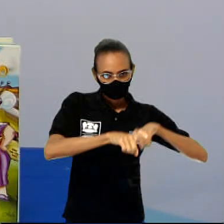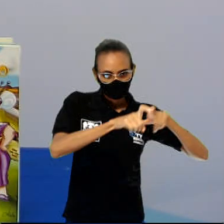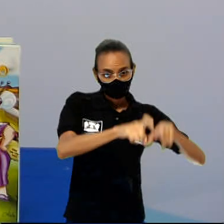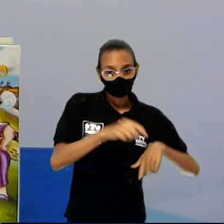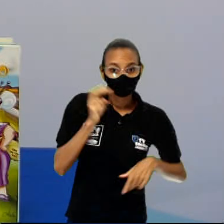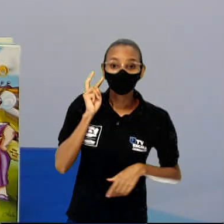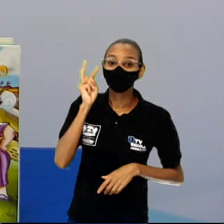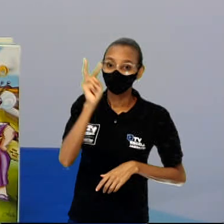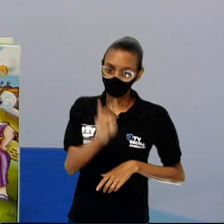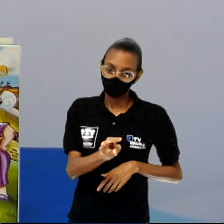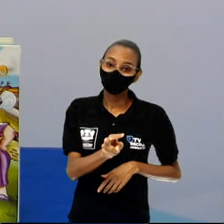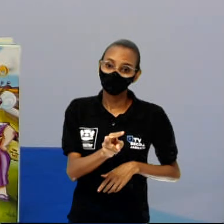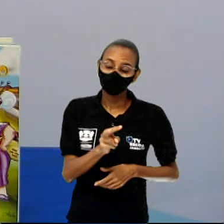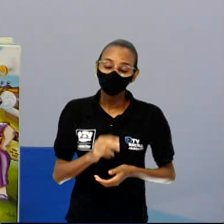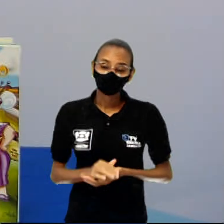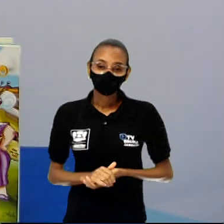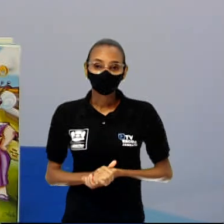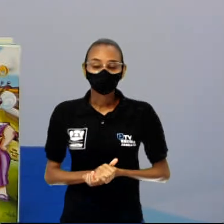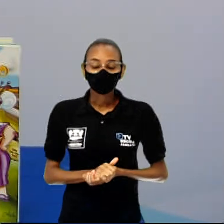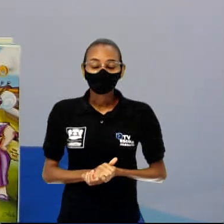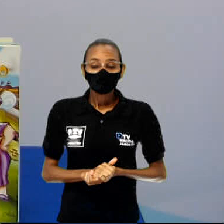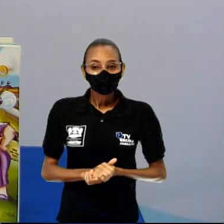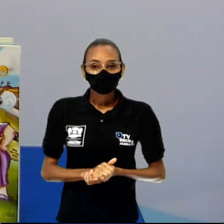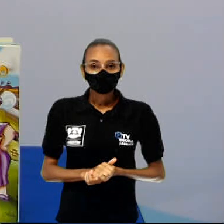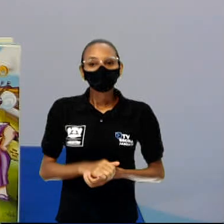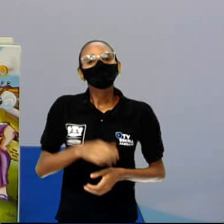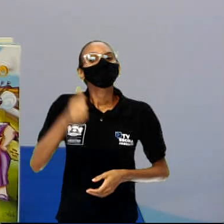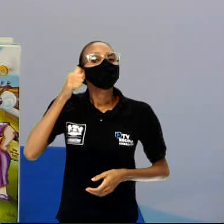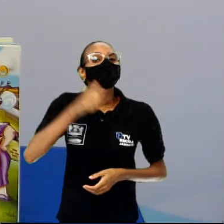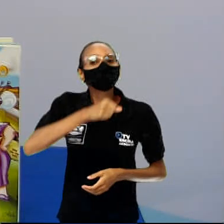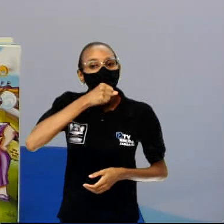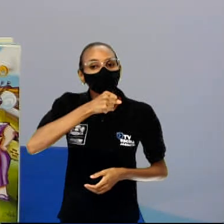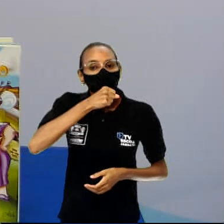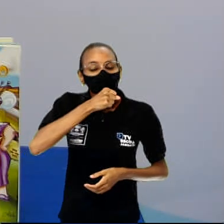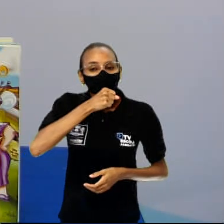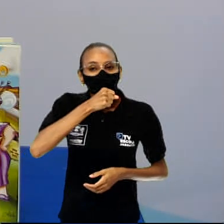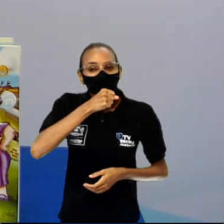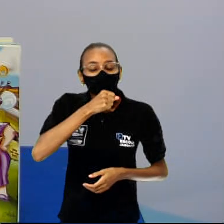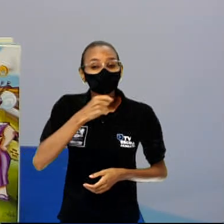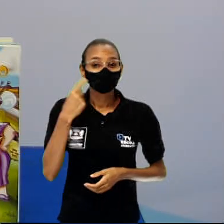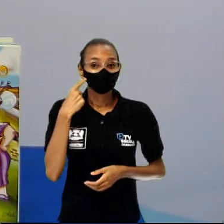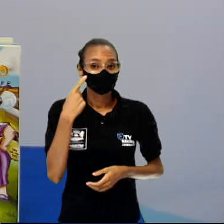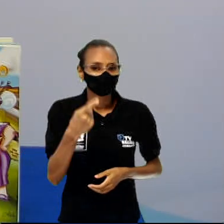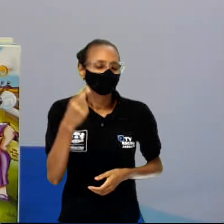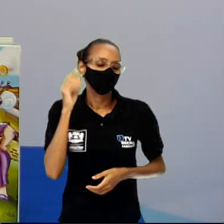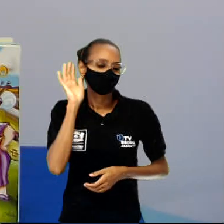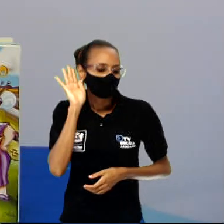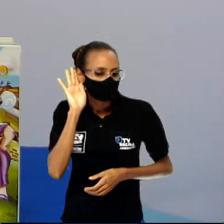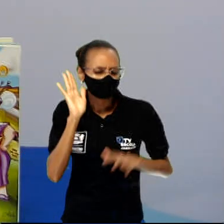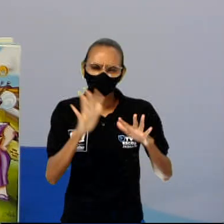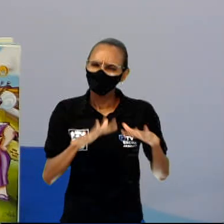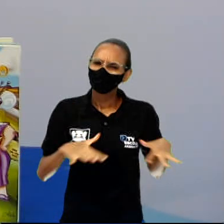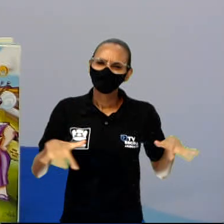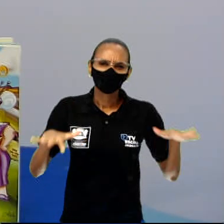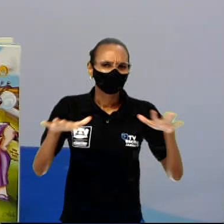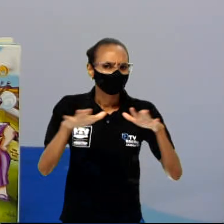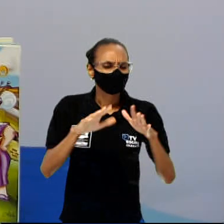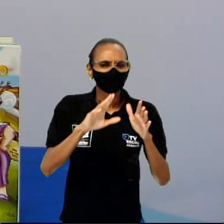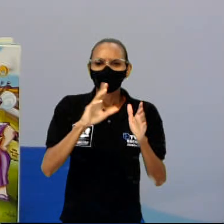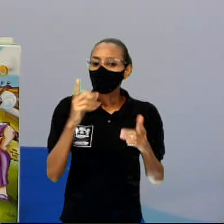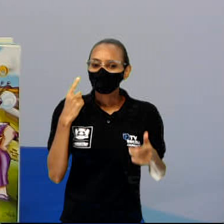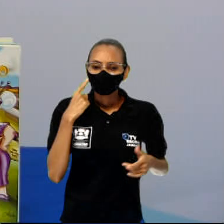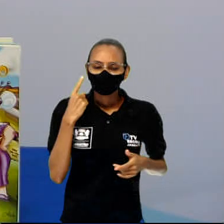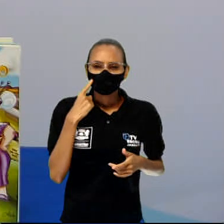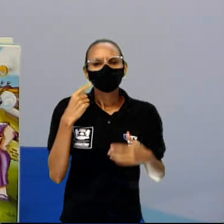os ovos da pata e da galinha. Pois bem, a vovó Irene, depois que escutou tudo aquilo que estava acontecendo, achou que tinha